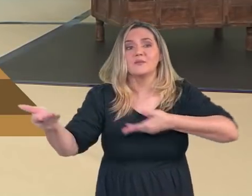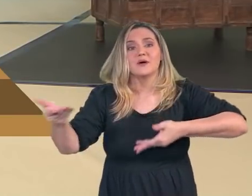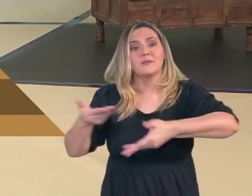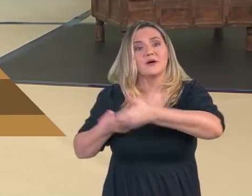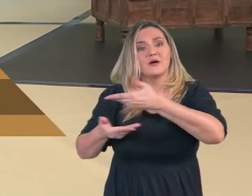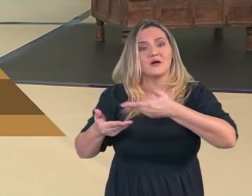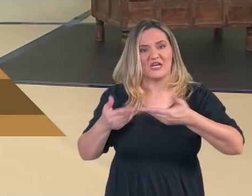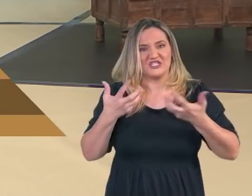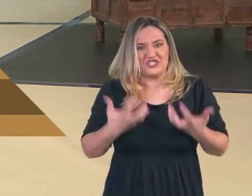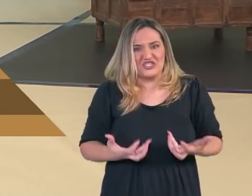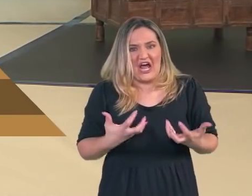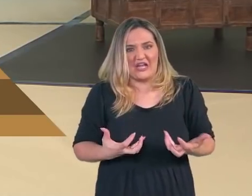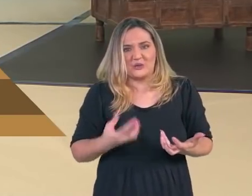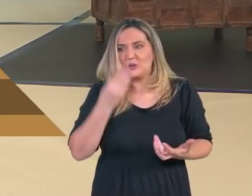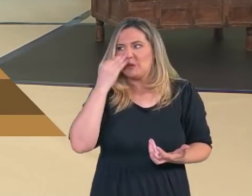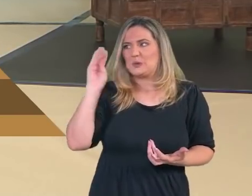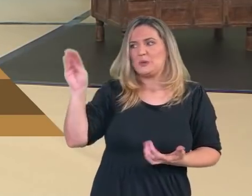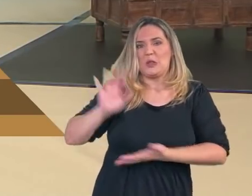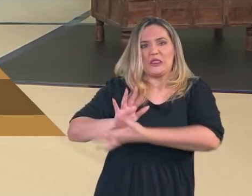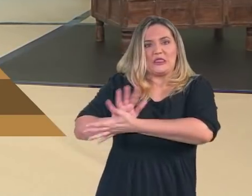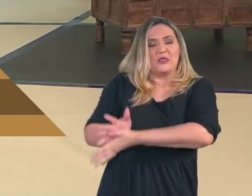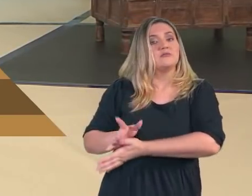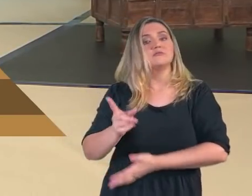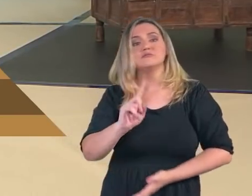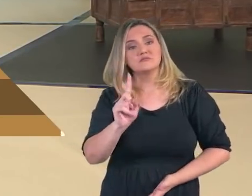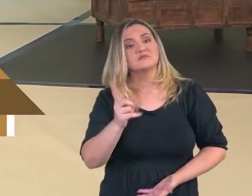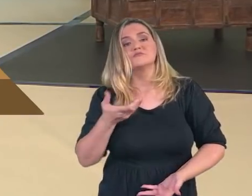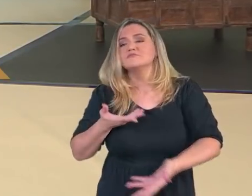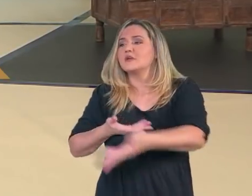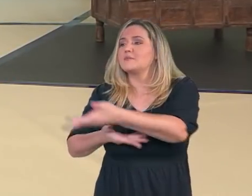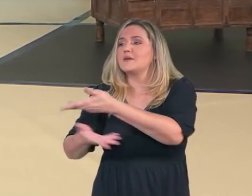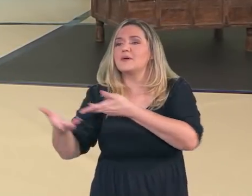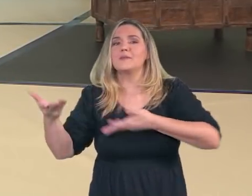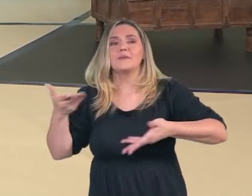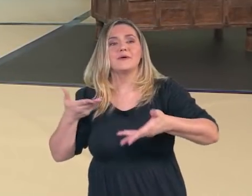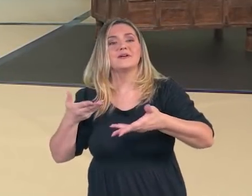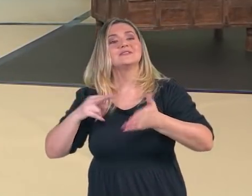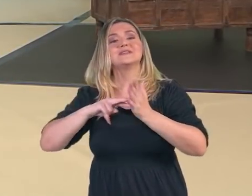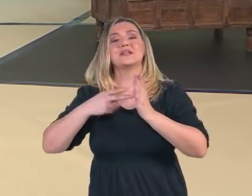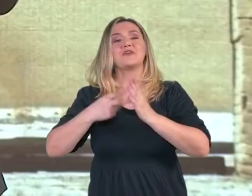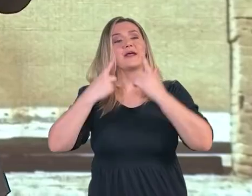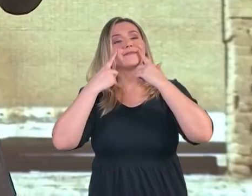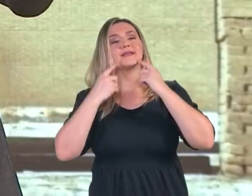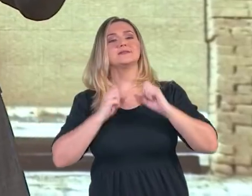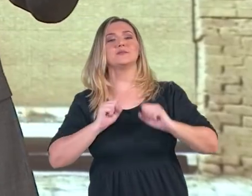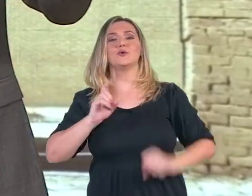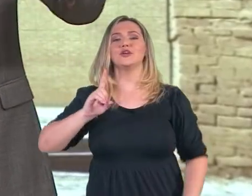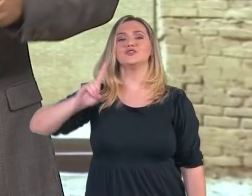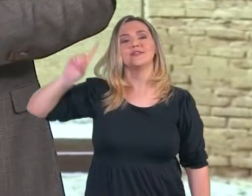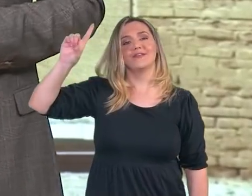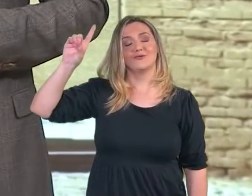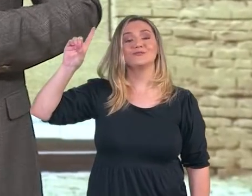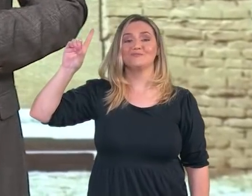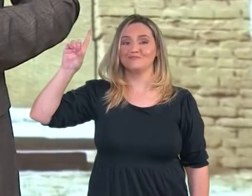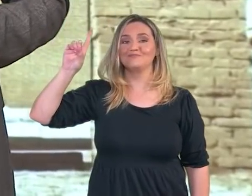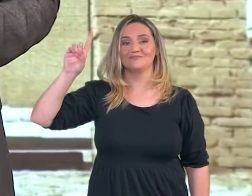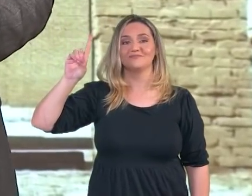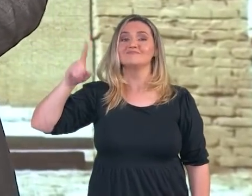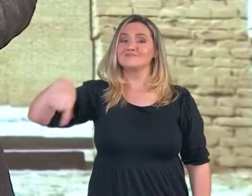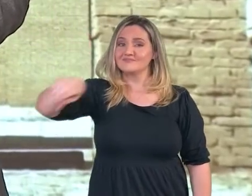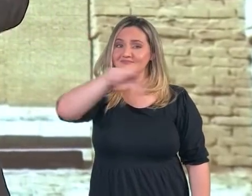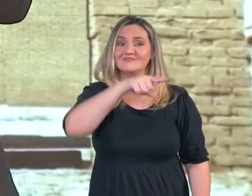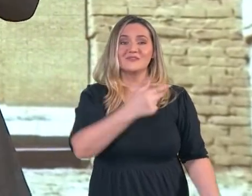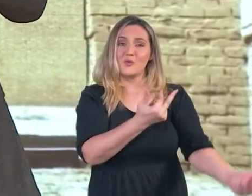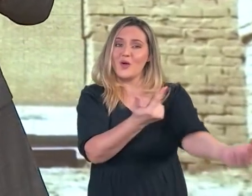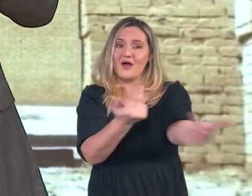crentes arrogantes, mas sim testemunhas do Deus verdadeiro de Israel. E assim deve ser com cada um de nós.